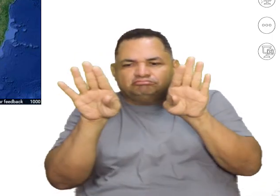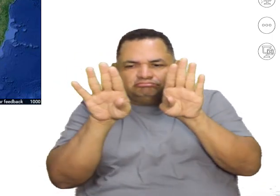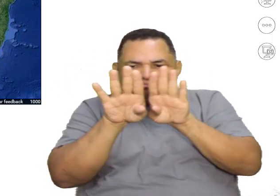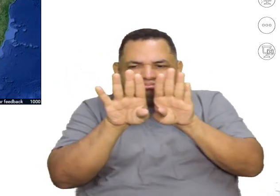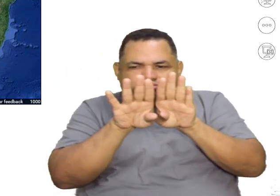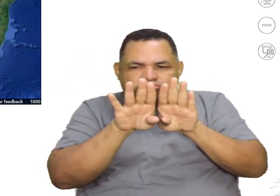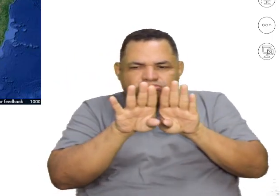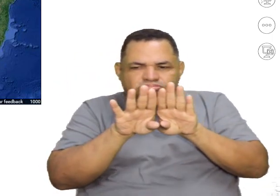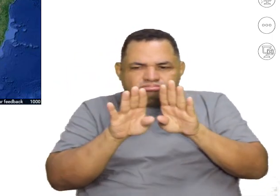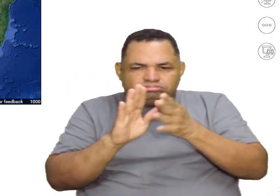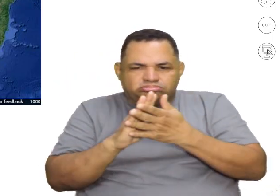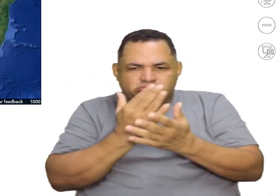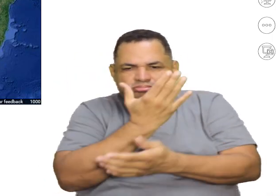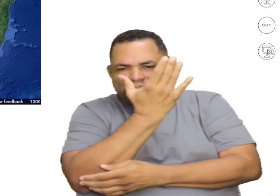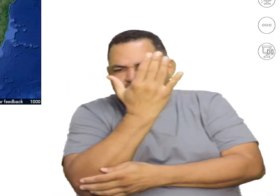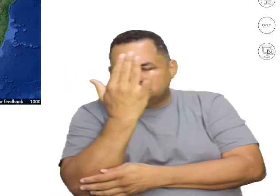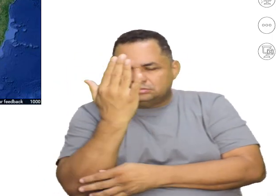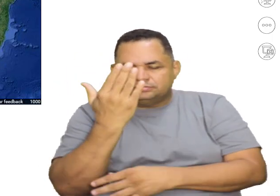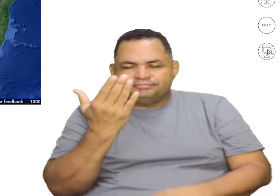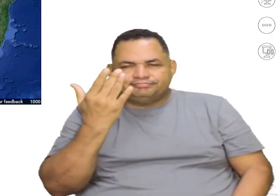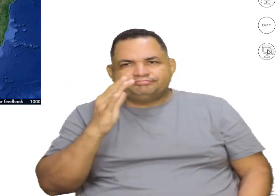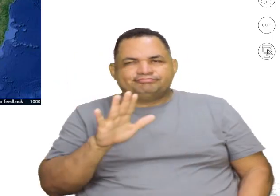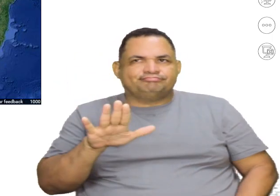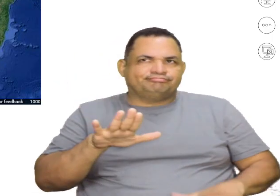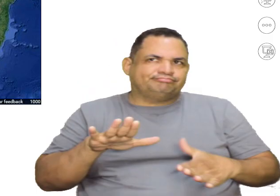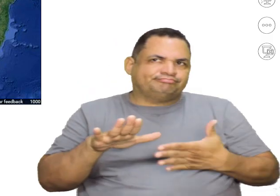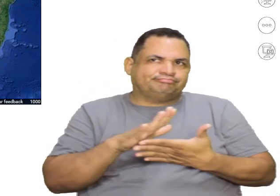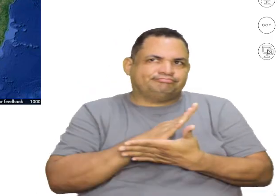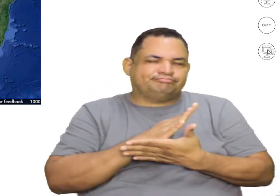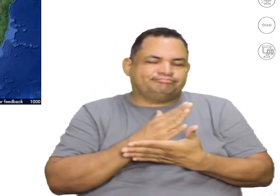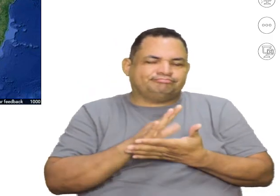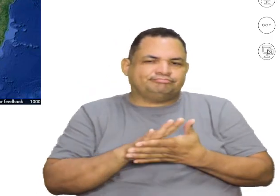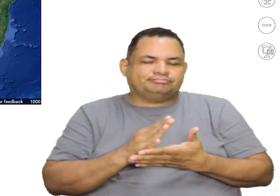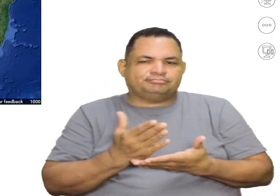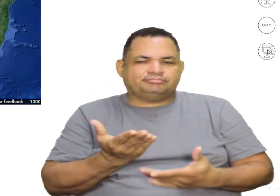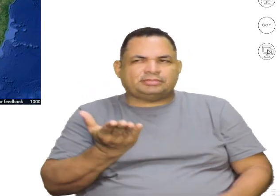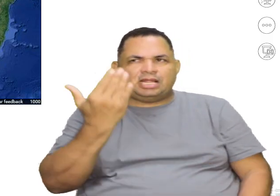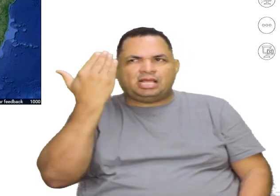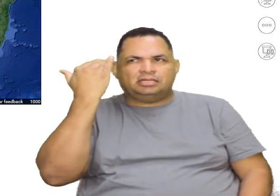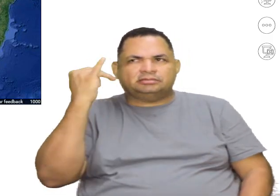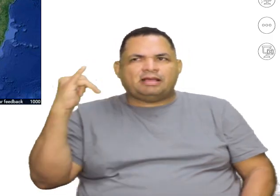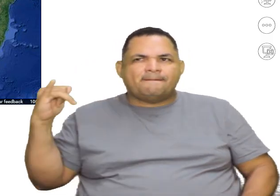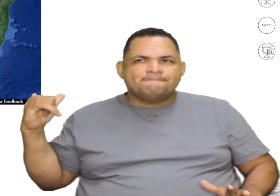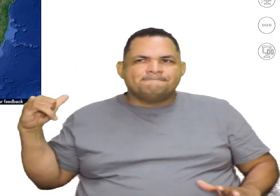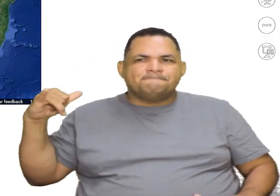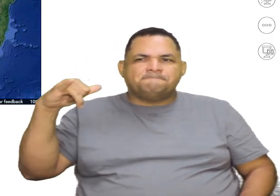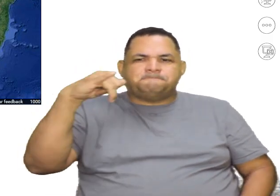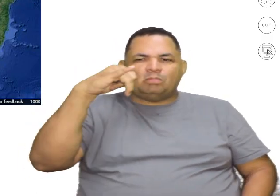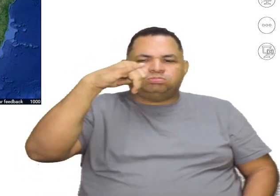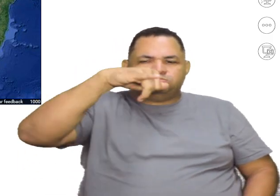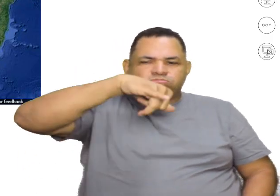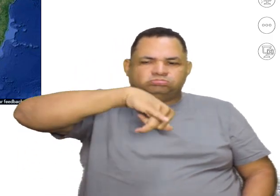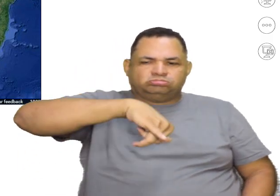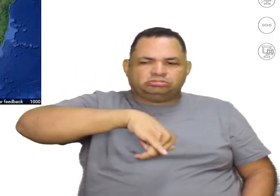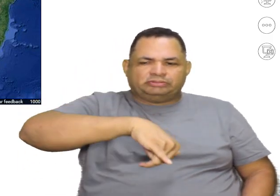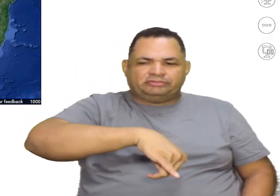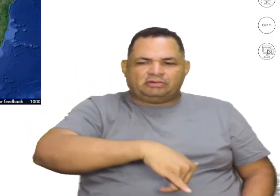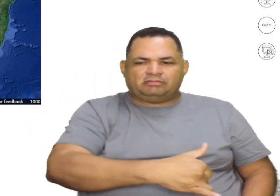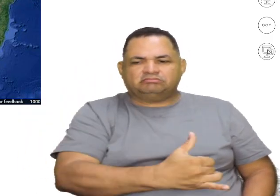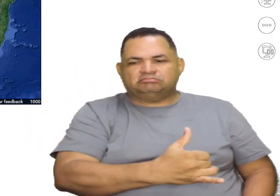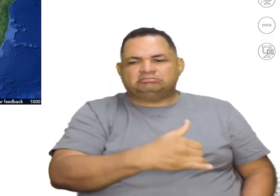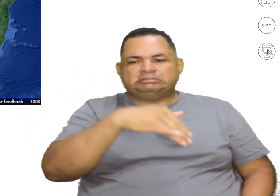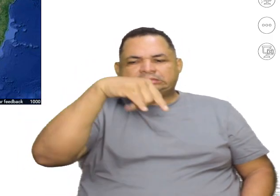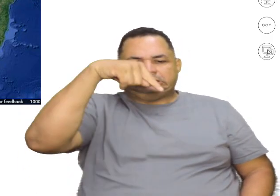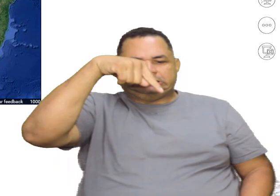há um tempo atrás, talvez vocês fossem nem nascidos, né, e esse acidente aéreo caiu nessa mata fechada